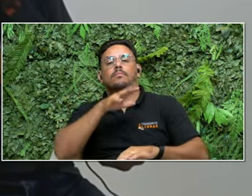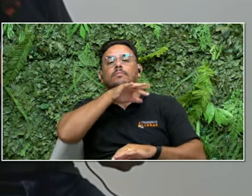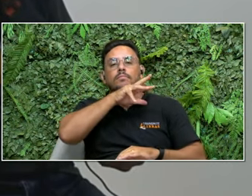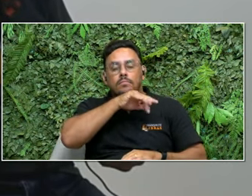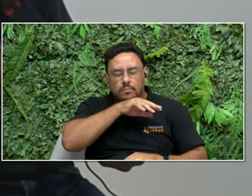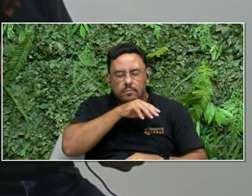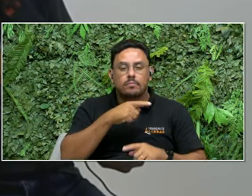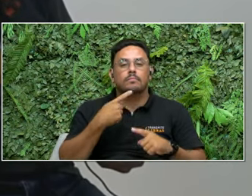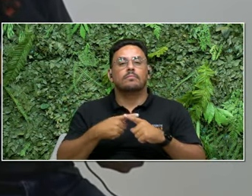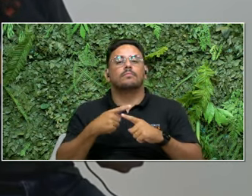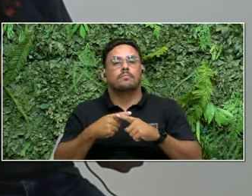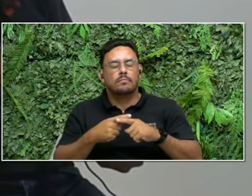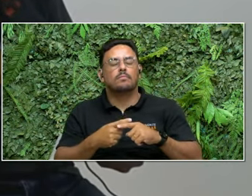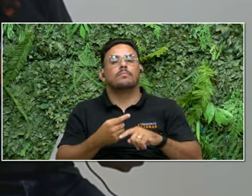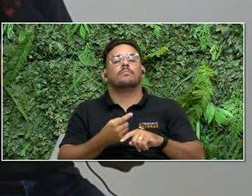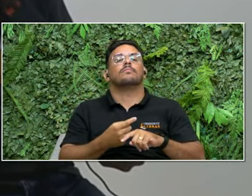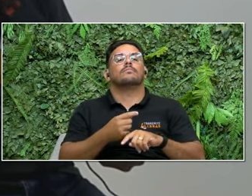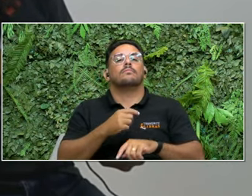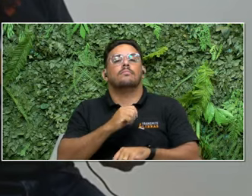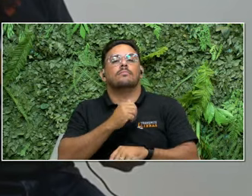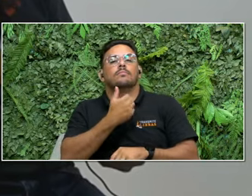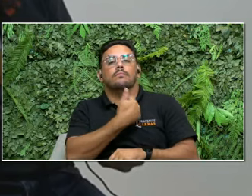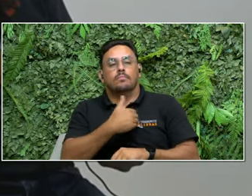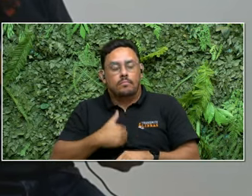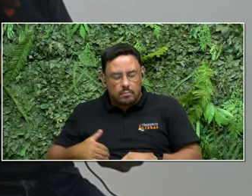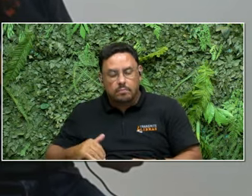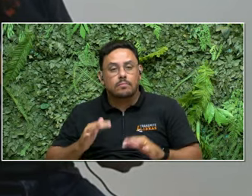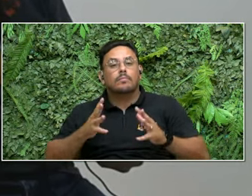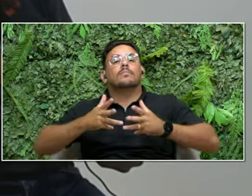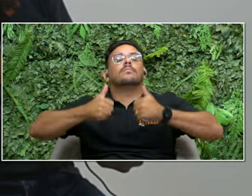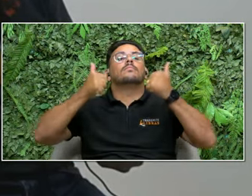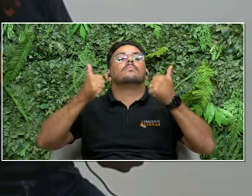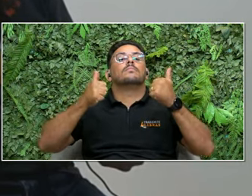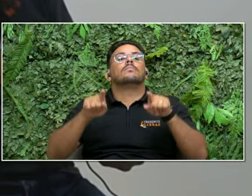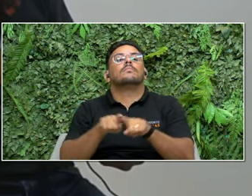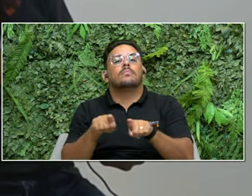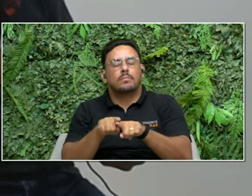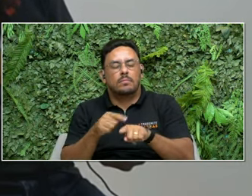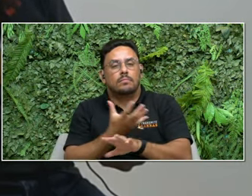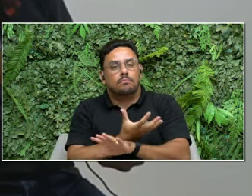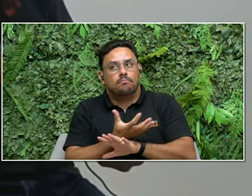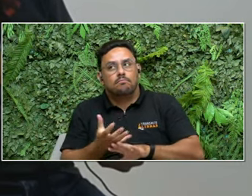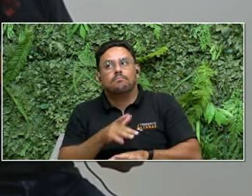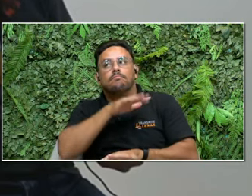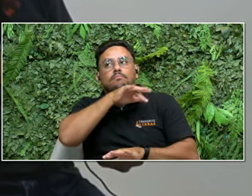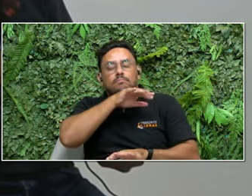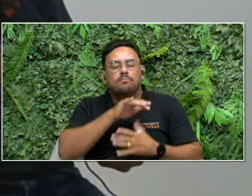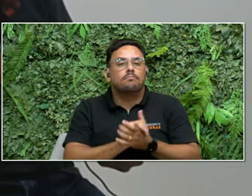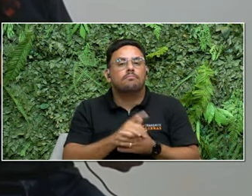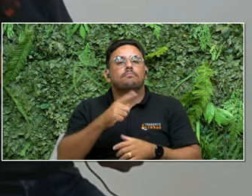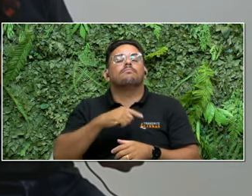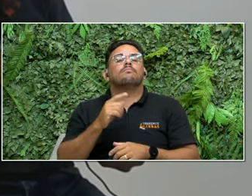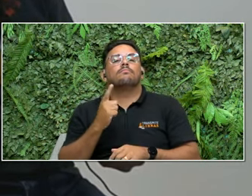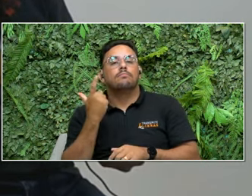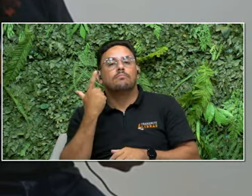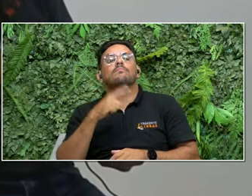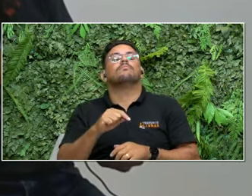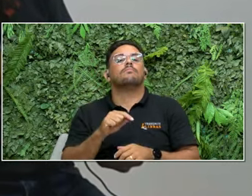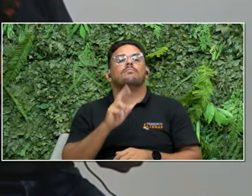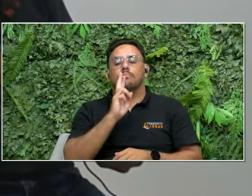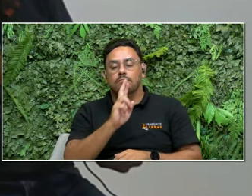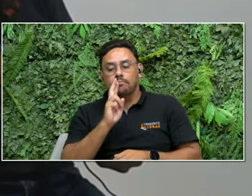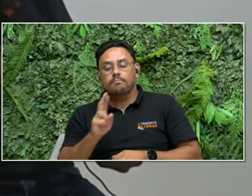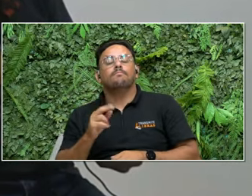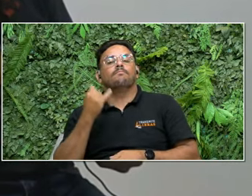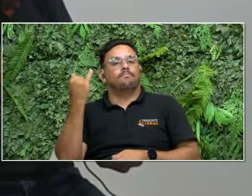tô falando porque é o do rival mas o Atlético Mineiro com uma equipe de muita qualidade às vezes é prejudicado por tem um campo ruim também mas a gente conseguiu buscar o resultado muito